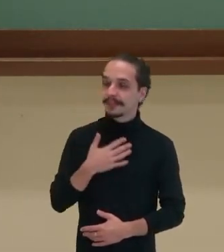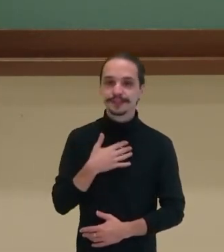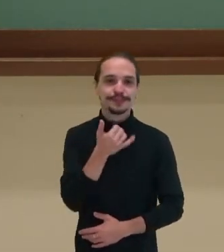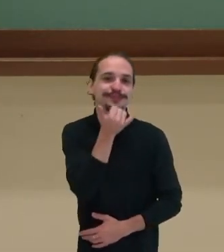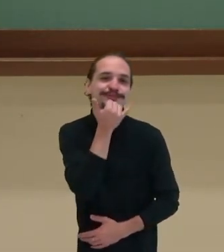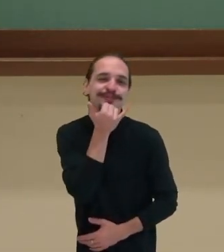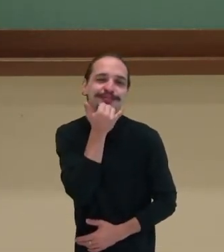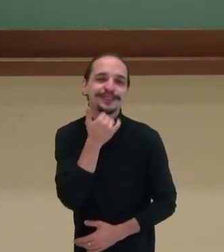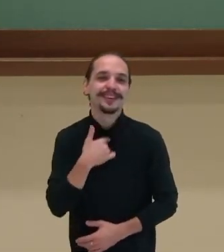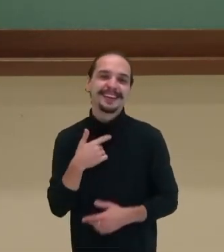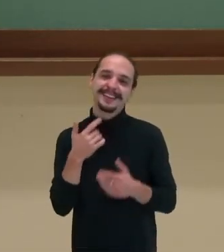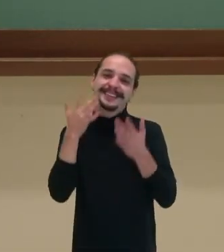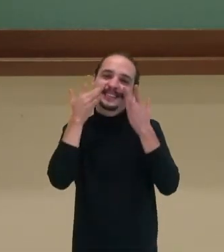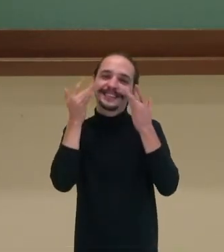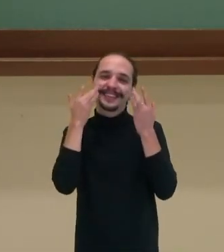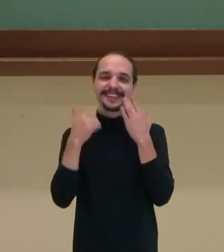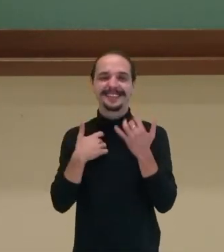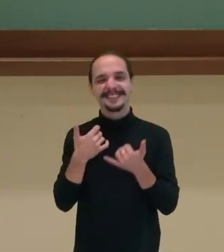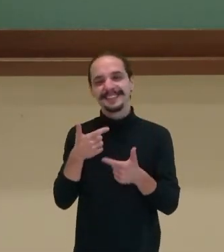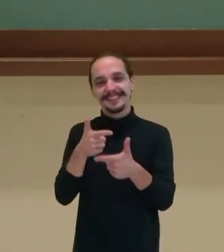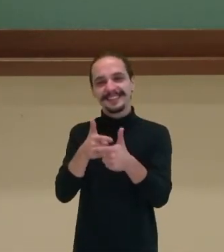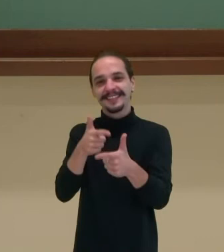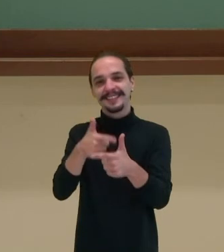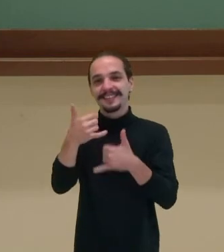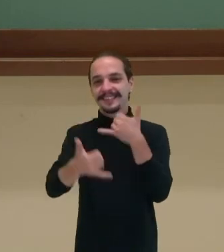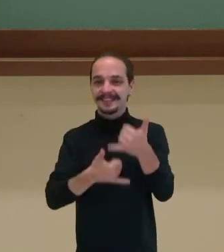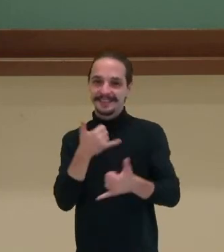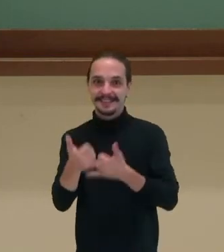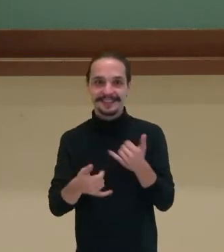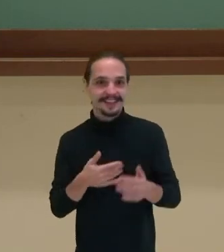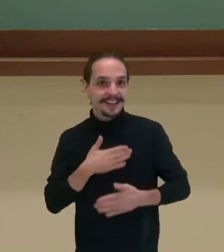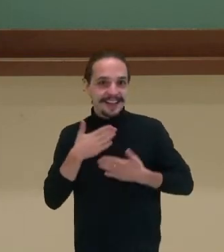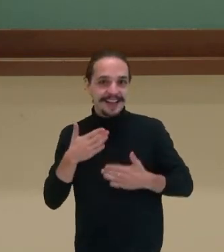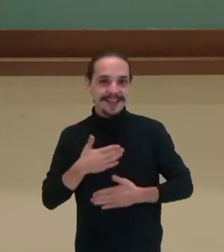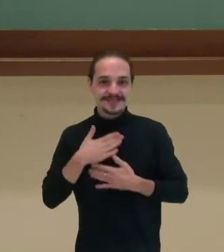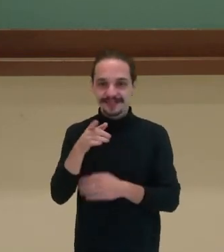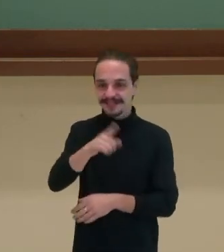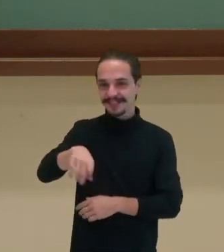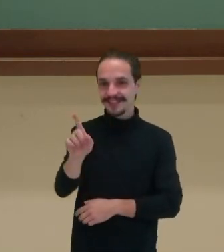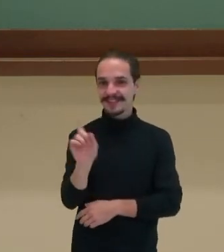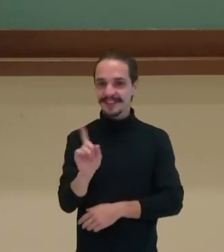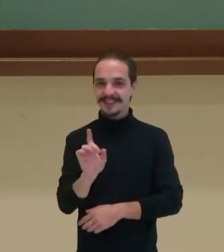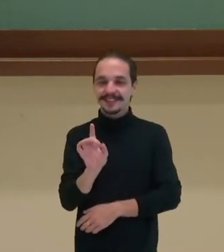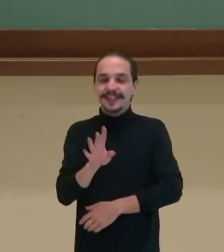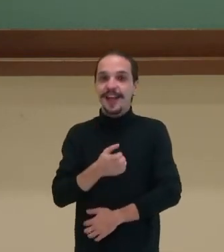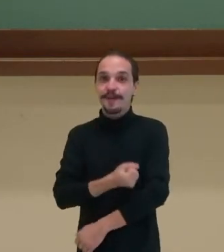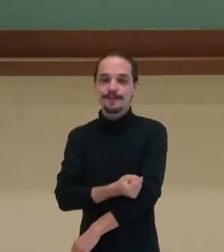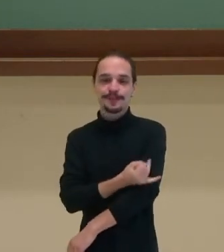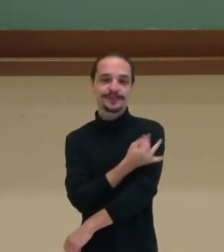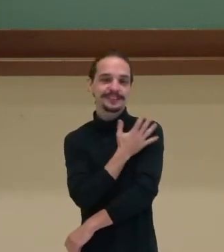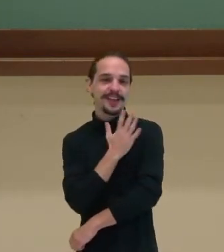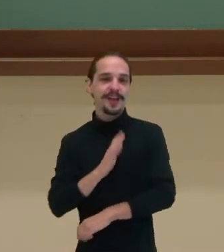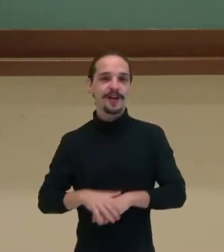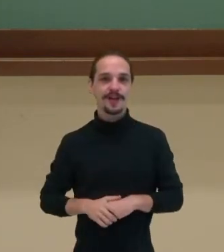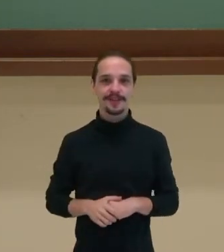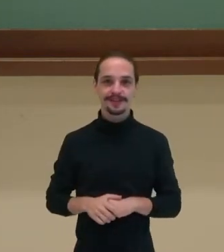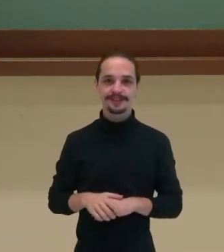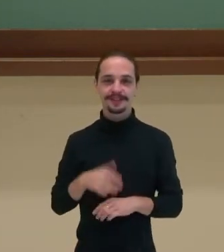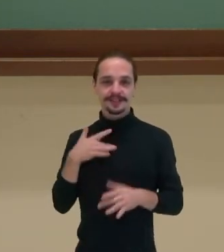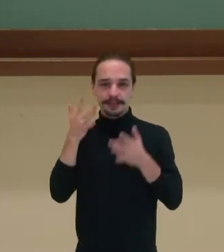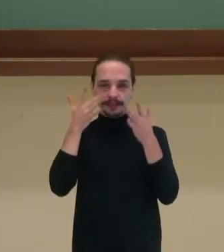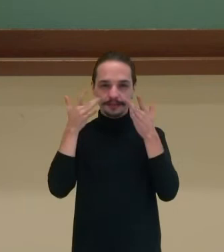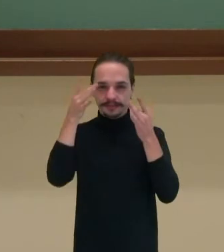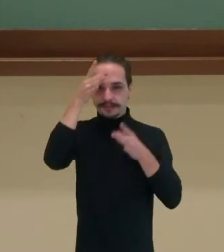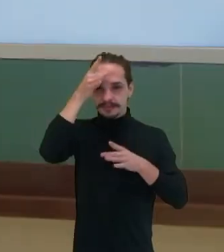Desculpa, gente, é que como é teatro eu quis brincar um pouquinho, né? Espero não ter assustado vocês, tá? Só para dar uma emoção aqui, né? Fazer uma cena